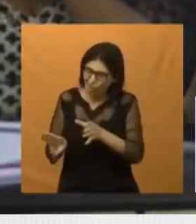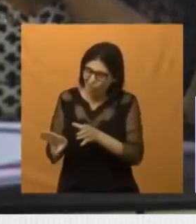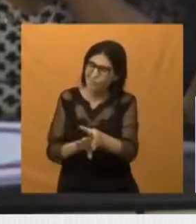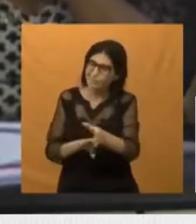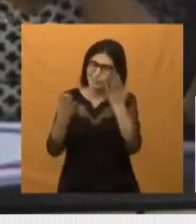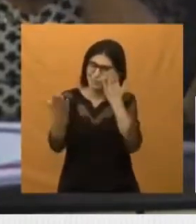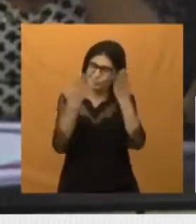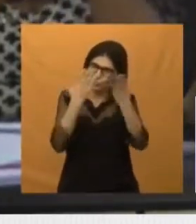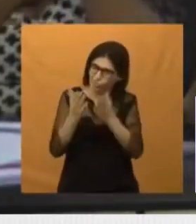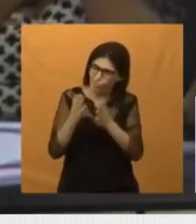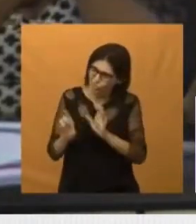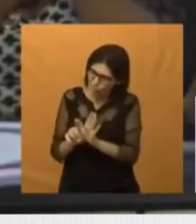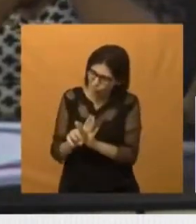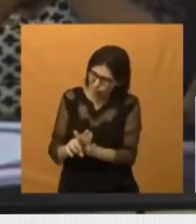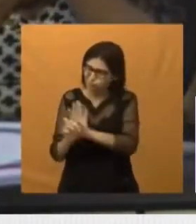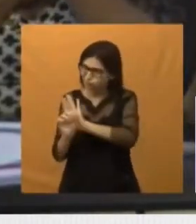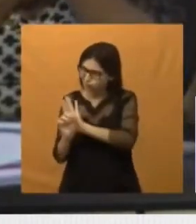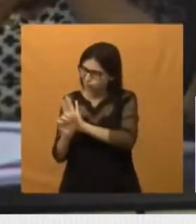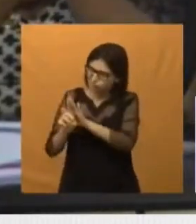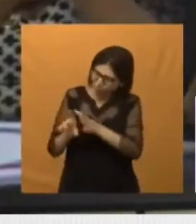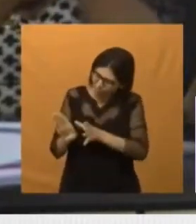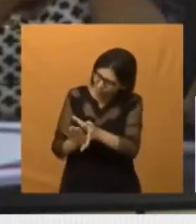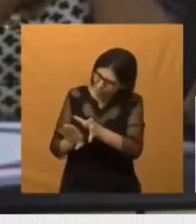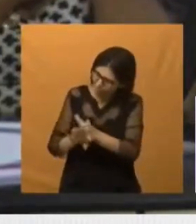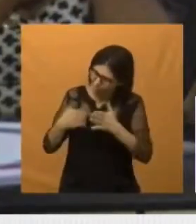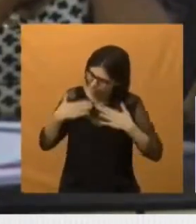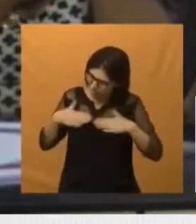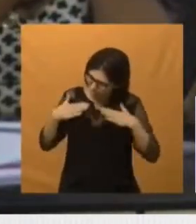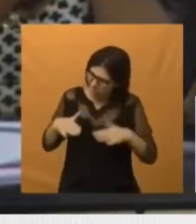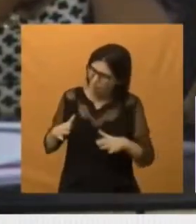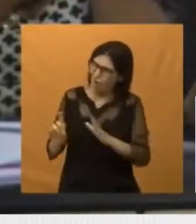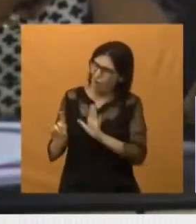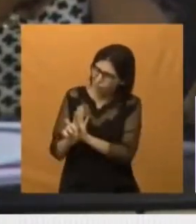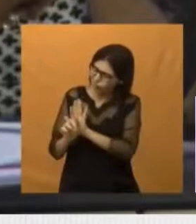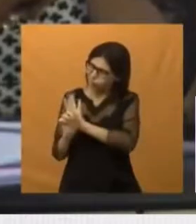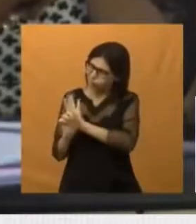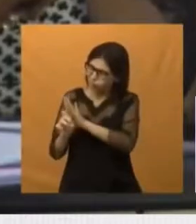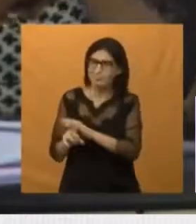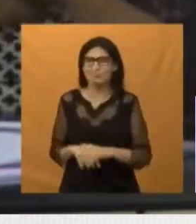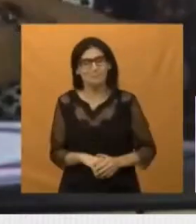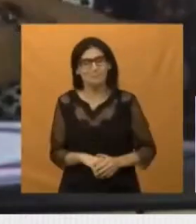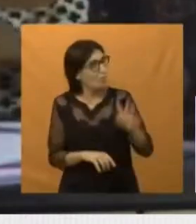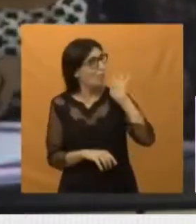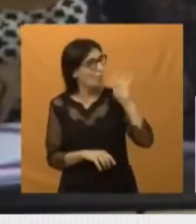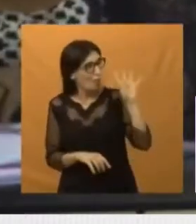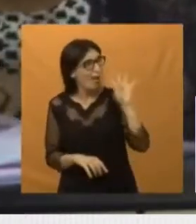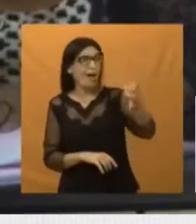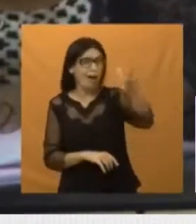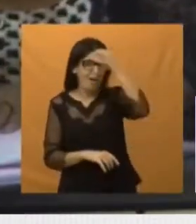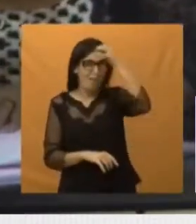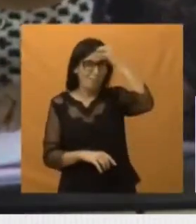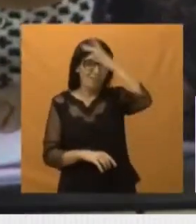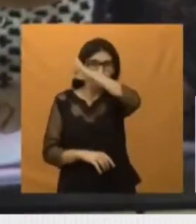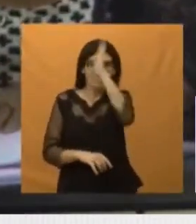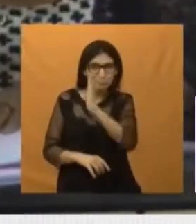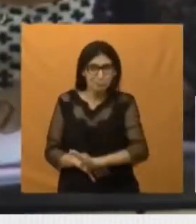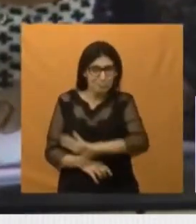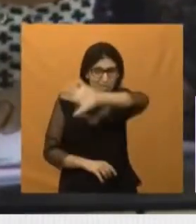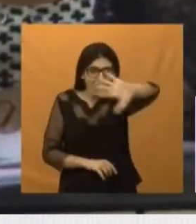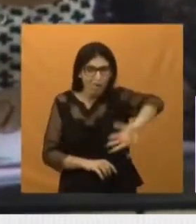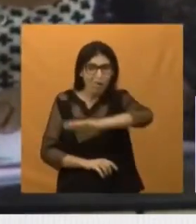é nesse contexto de discussão e de modificação de pensamento, de mentalidade nacional